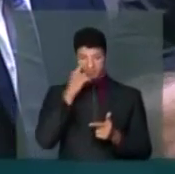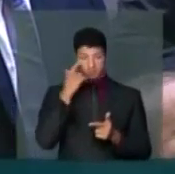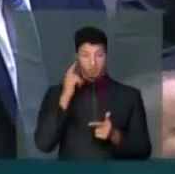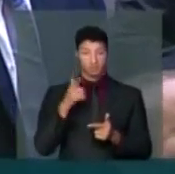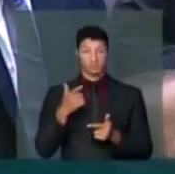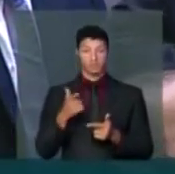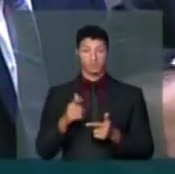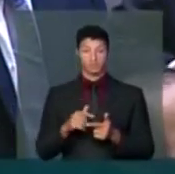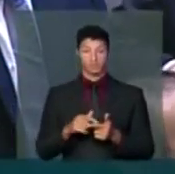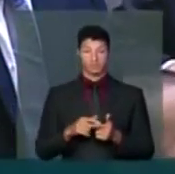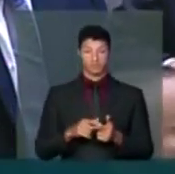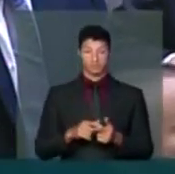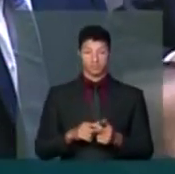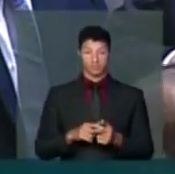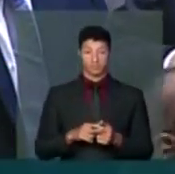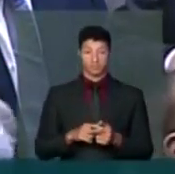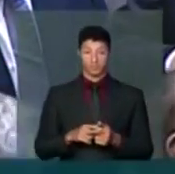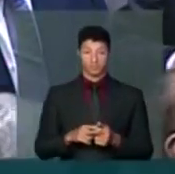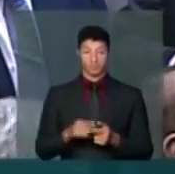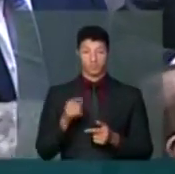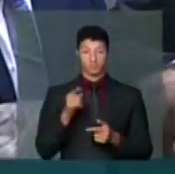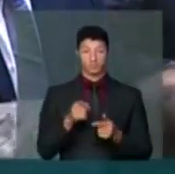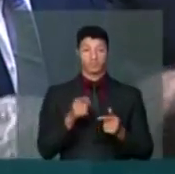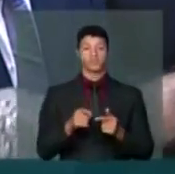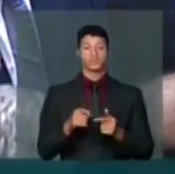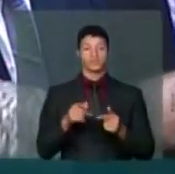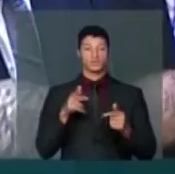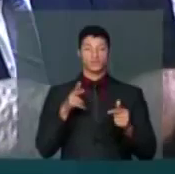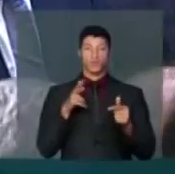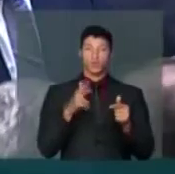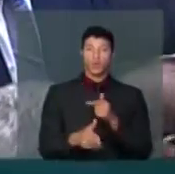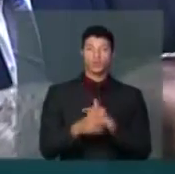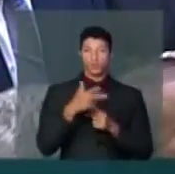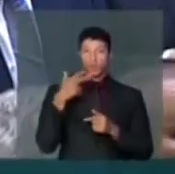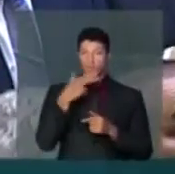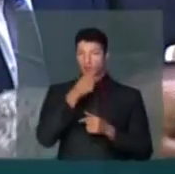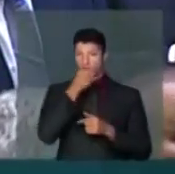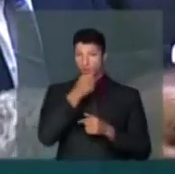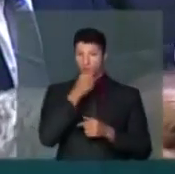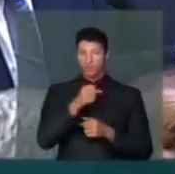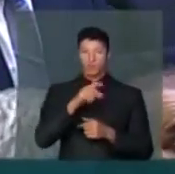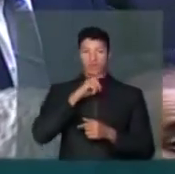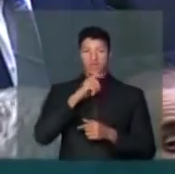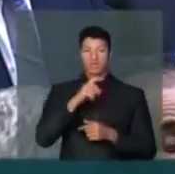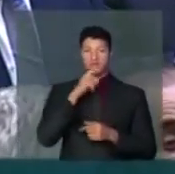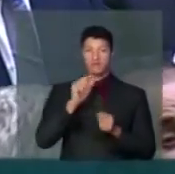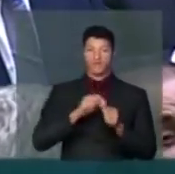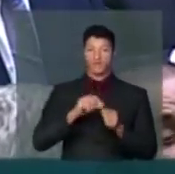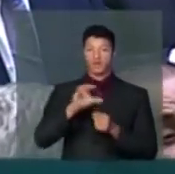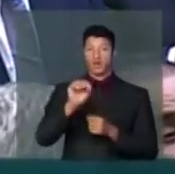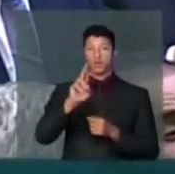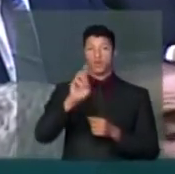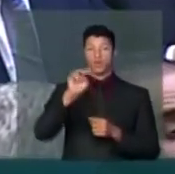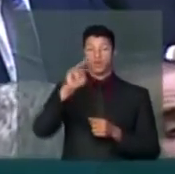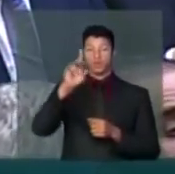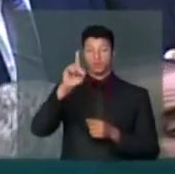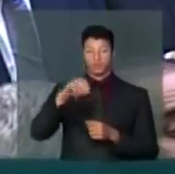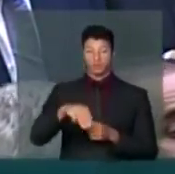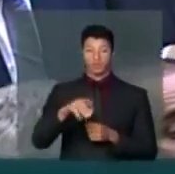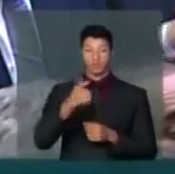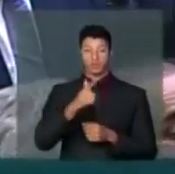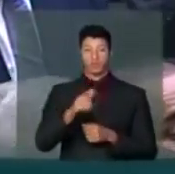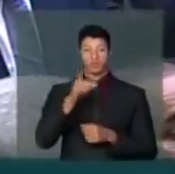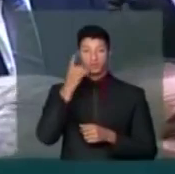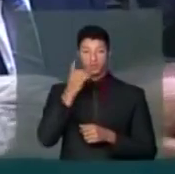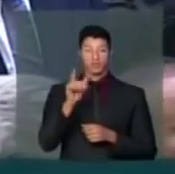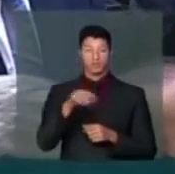sendo transmitido. Vossa Excelência cortou os microfones para ninguém fazer questão de ordem. Então, não há questão de ordem,